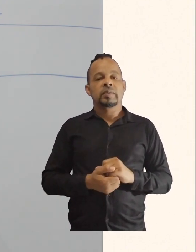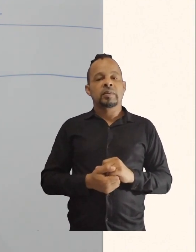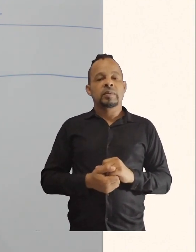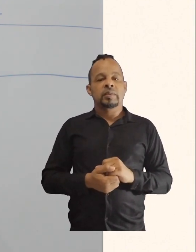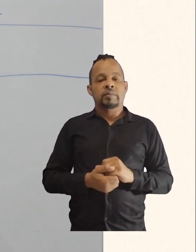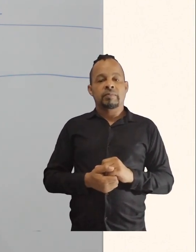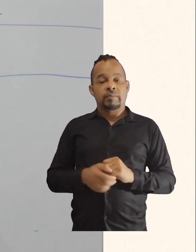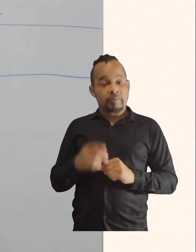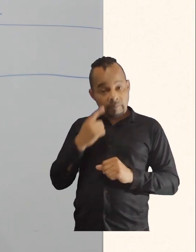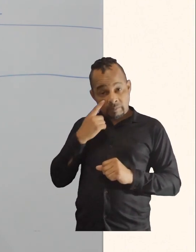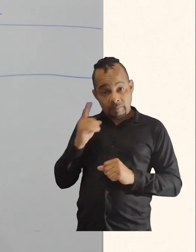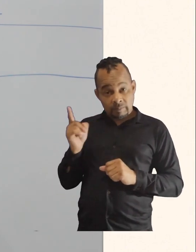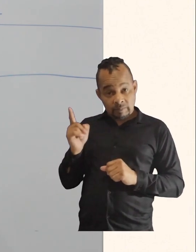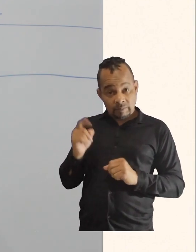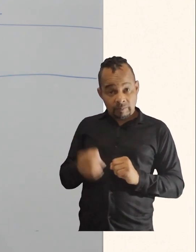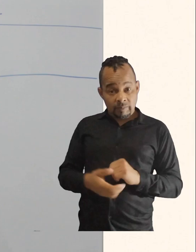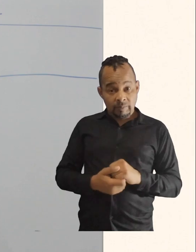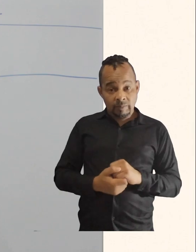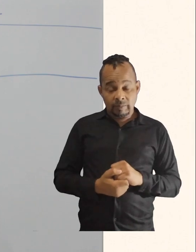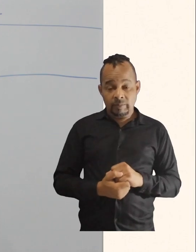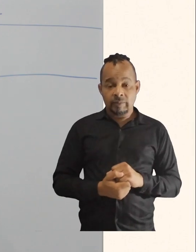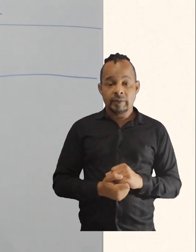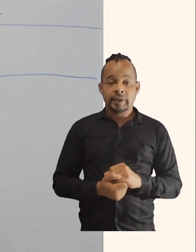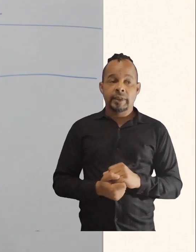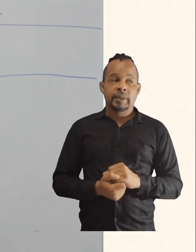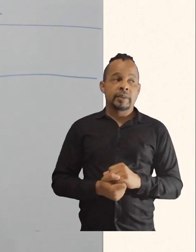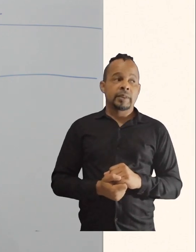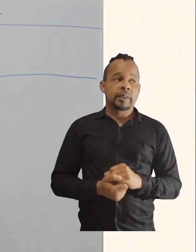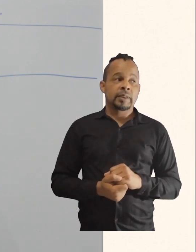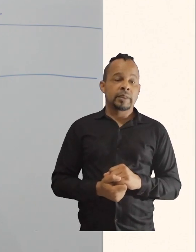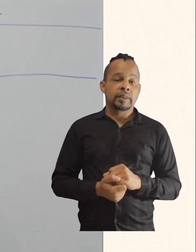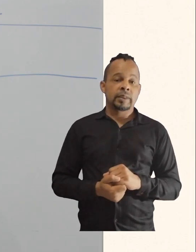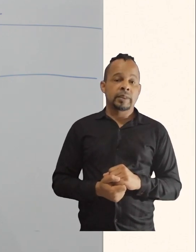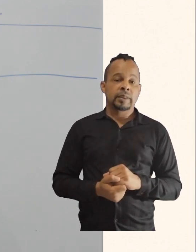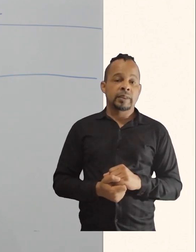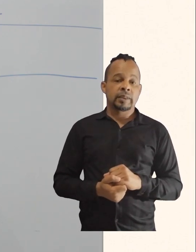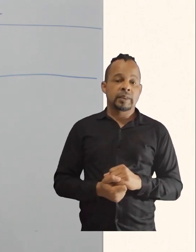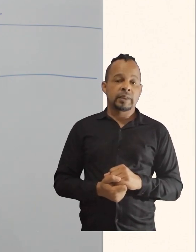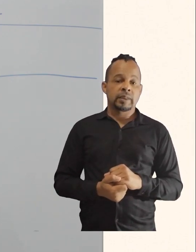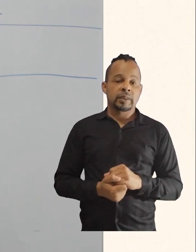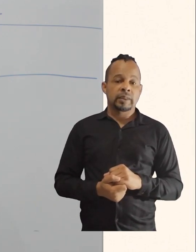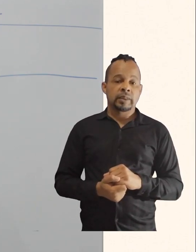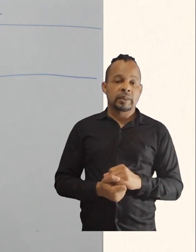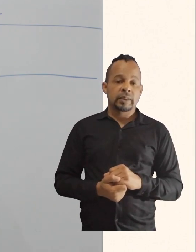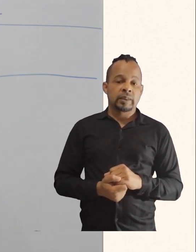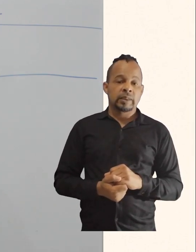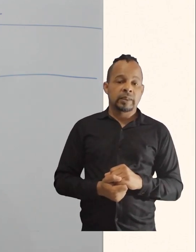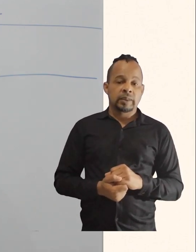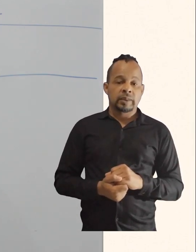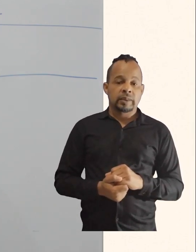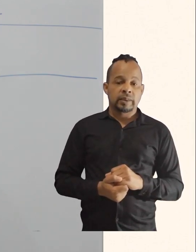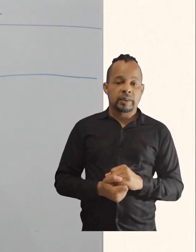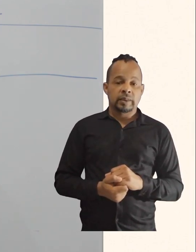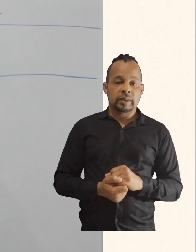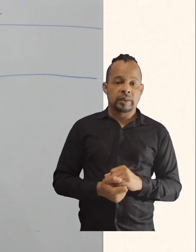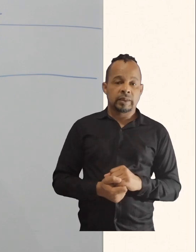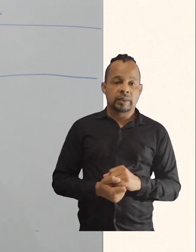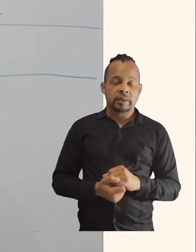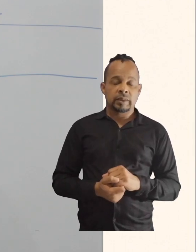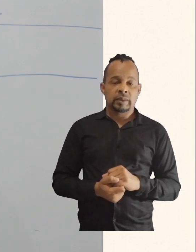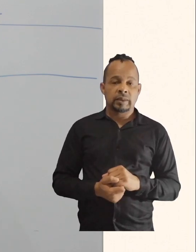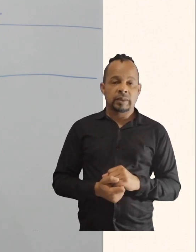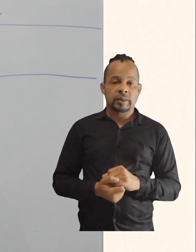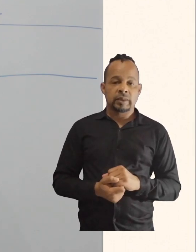sobre C2 de B até A de f escalar